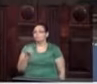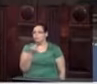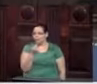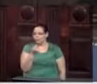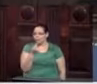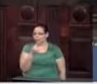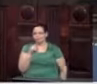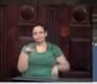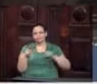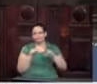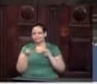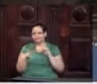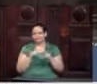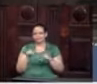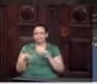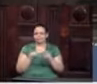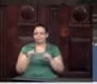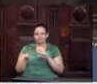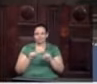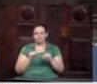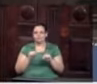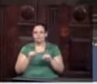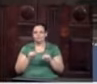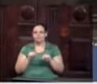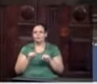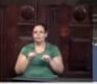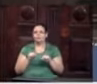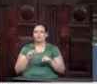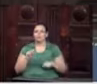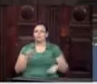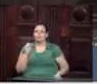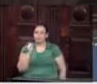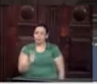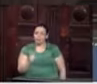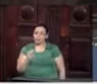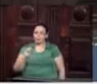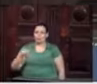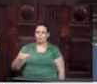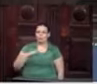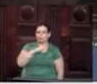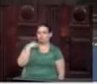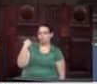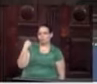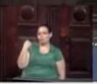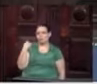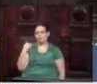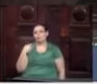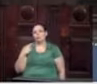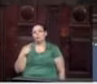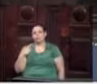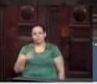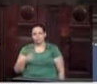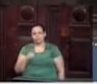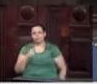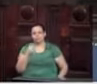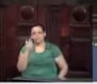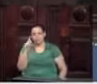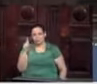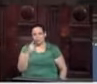poucas alternativas. Ou matam ou morrem, ou ferem ou ficam